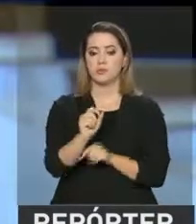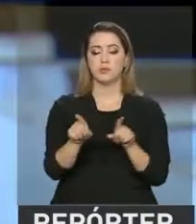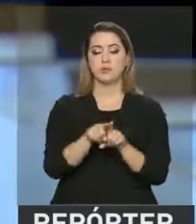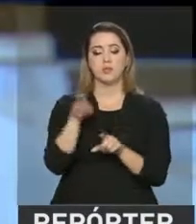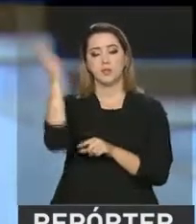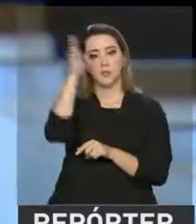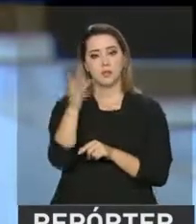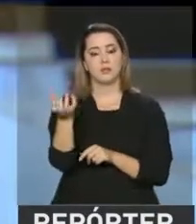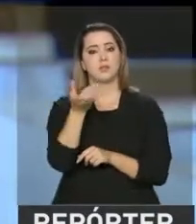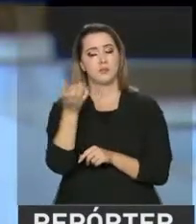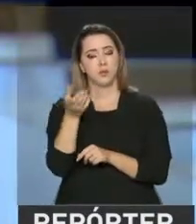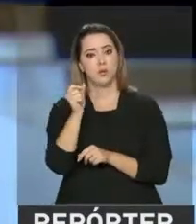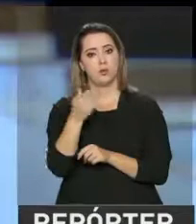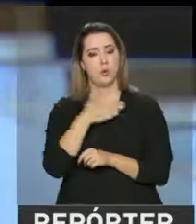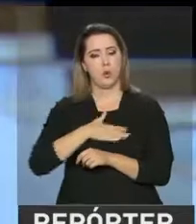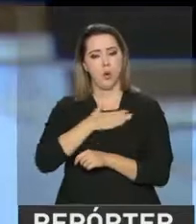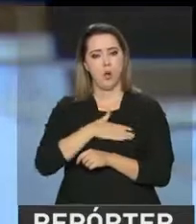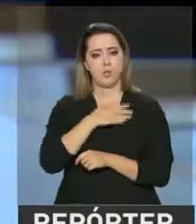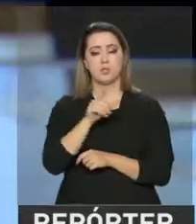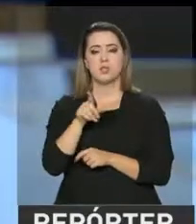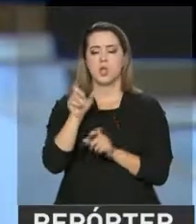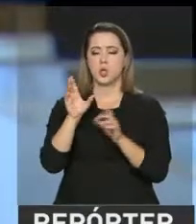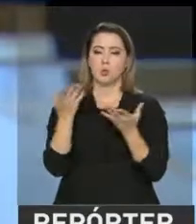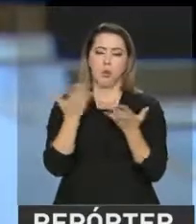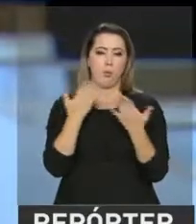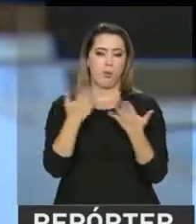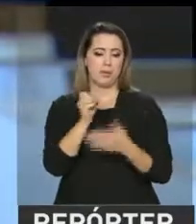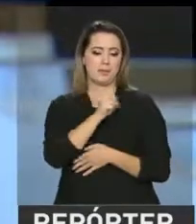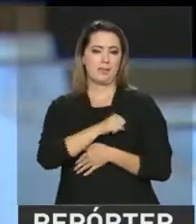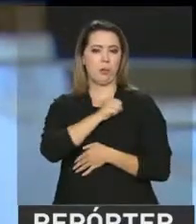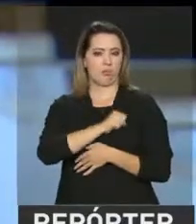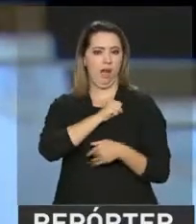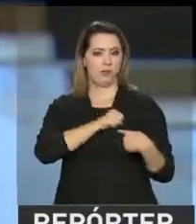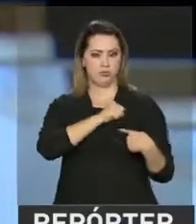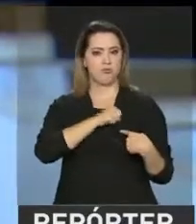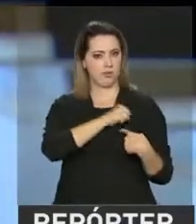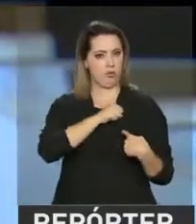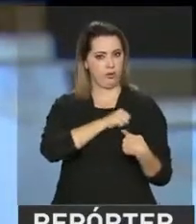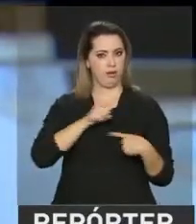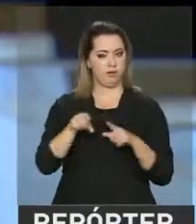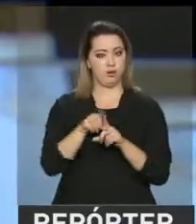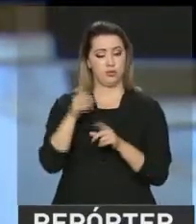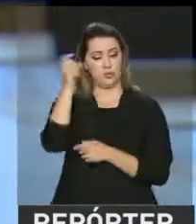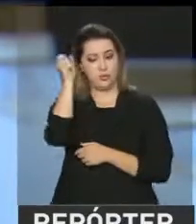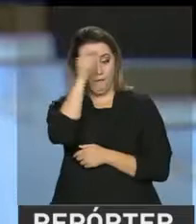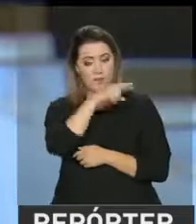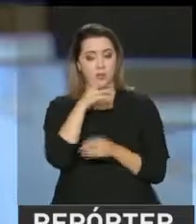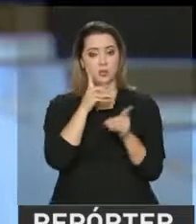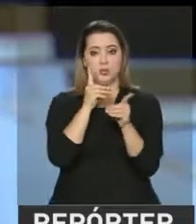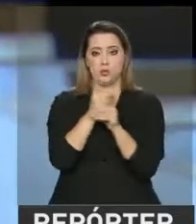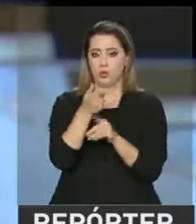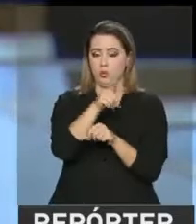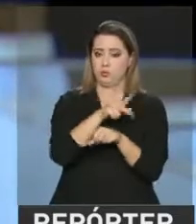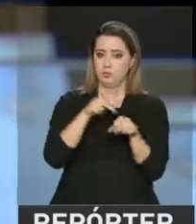saudade, aquele especializado em comercializar produtos que não são encontrados com facilidade no exterior, como feijão,